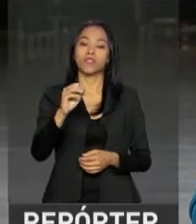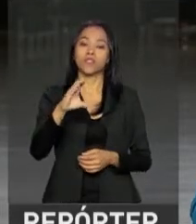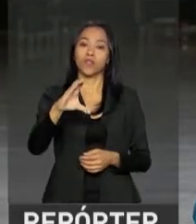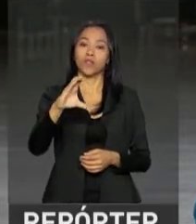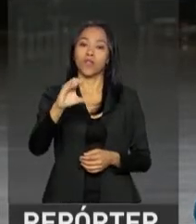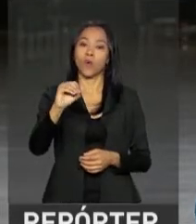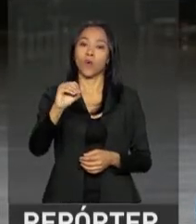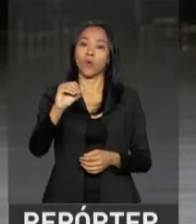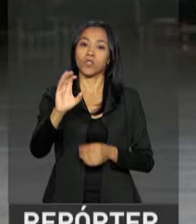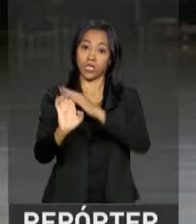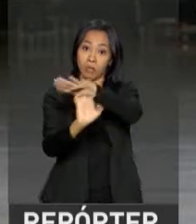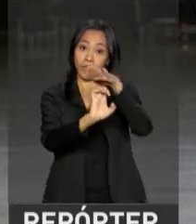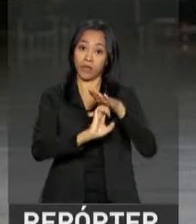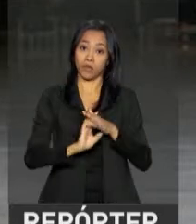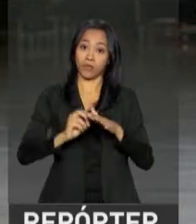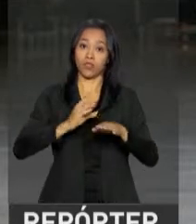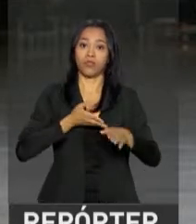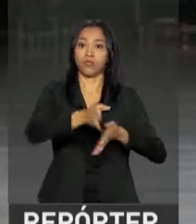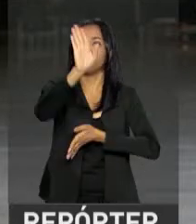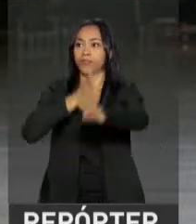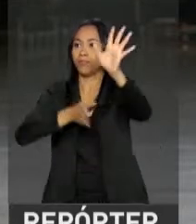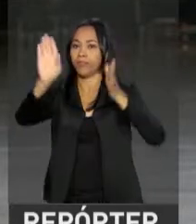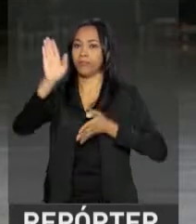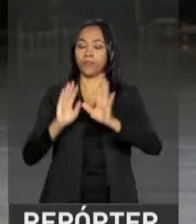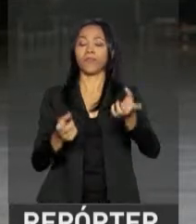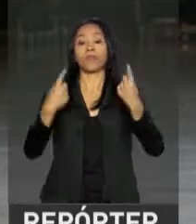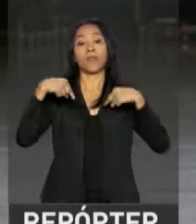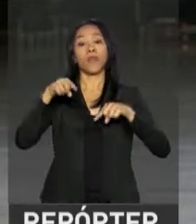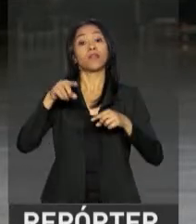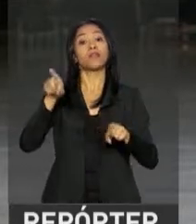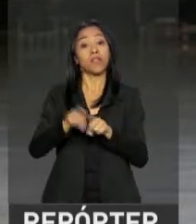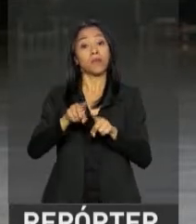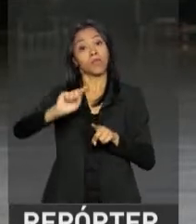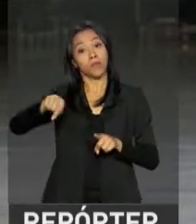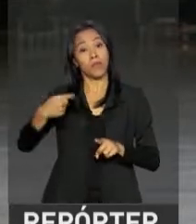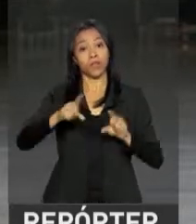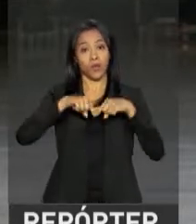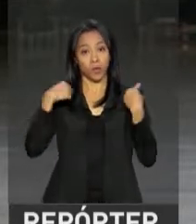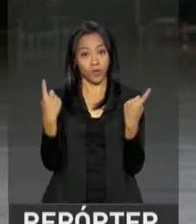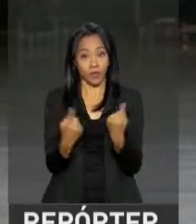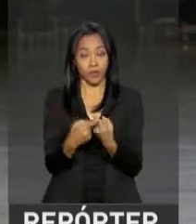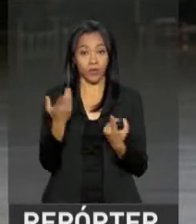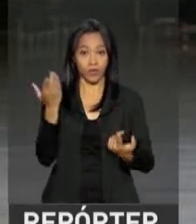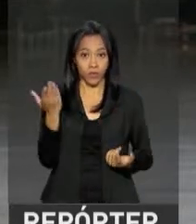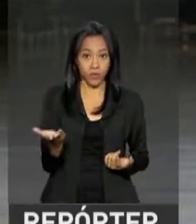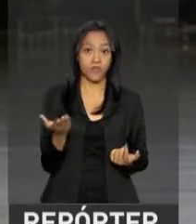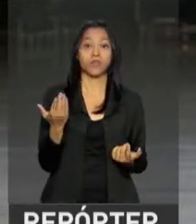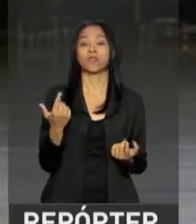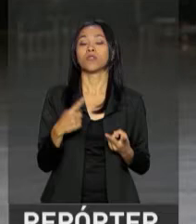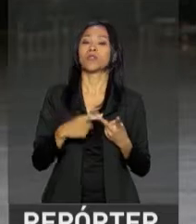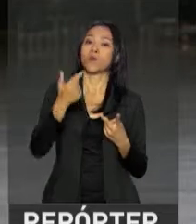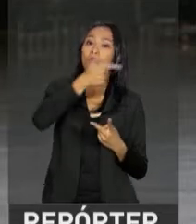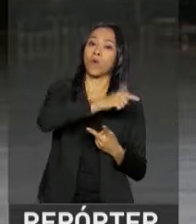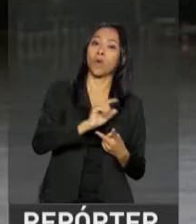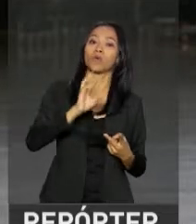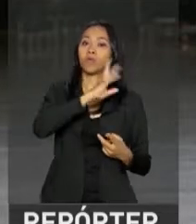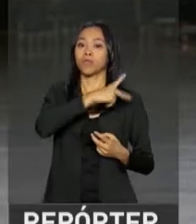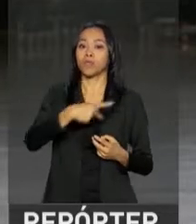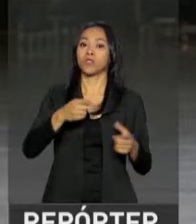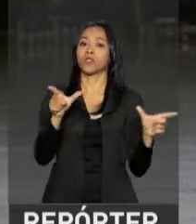Borges. Em seguida, tem reunião com o ministro das Cidades, Alexandre Baldi, juntamente com o presidente do